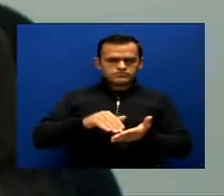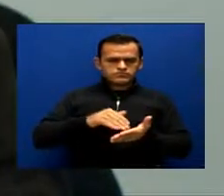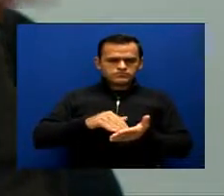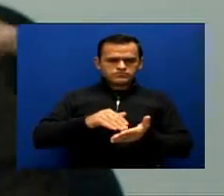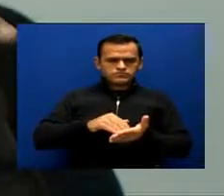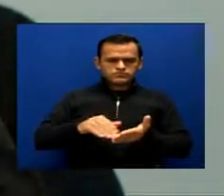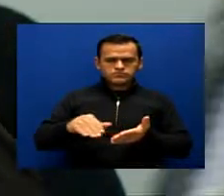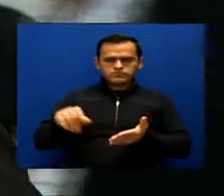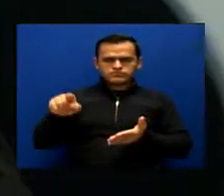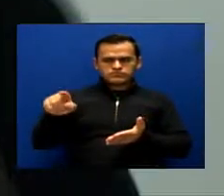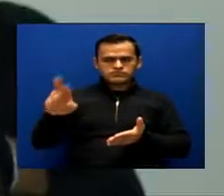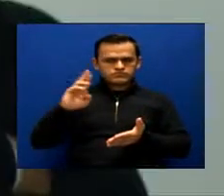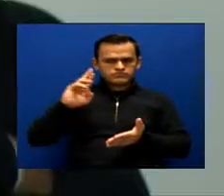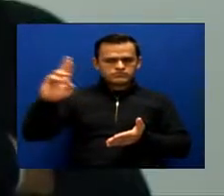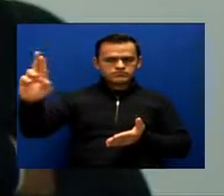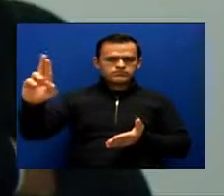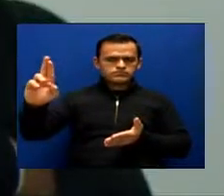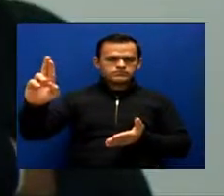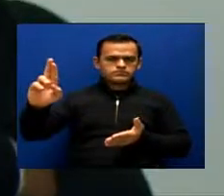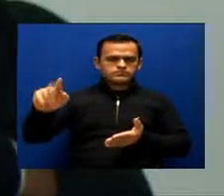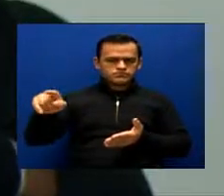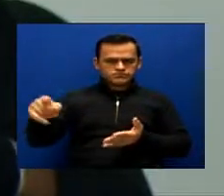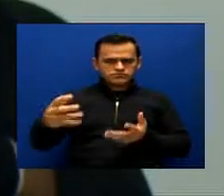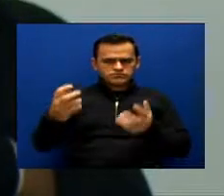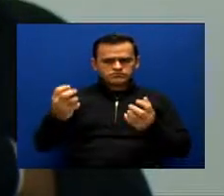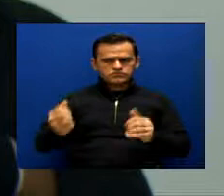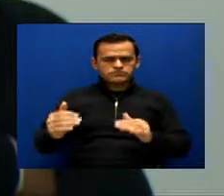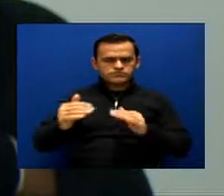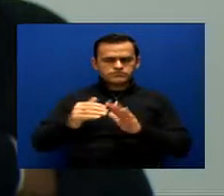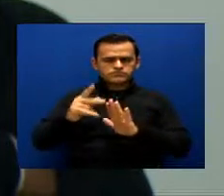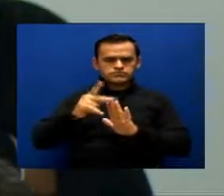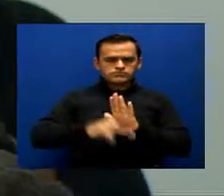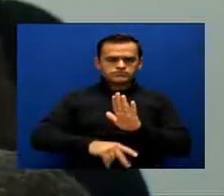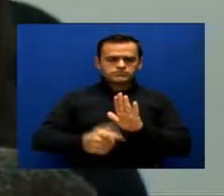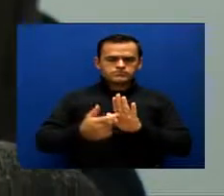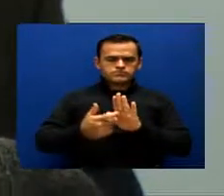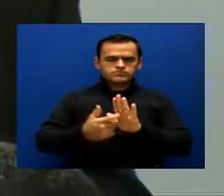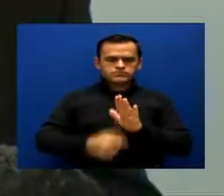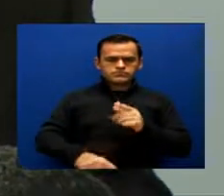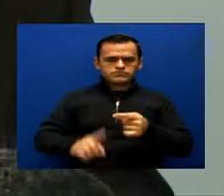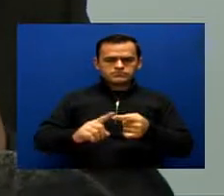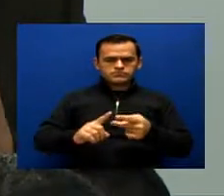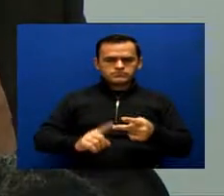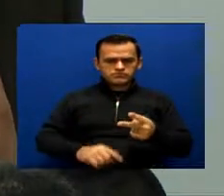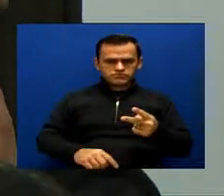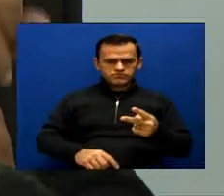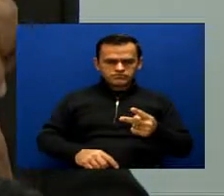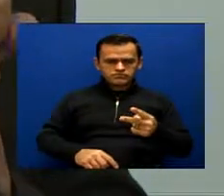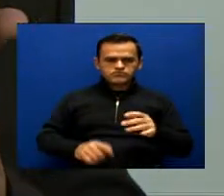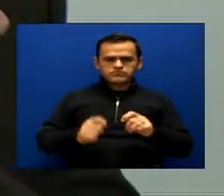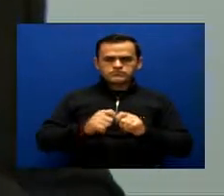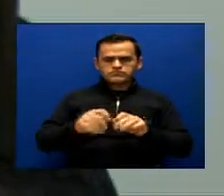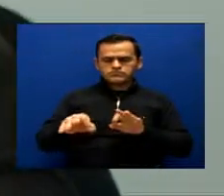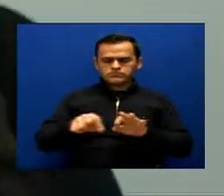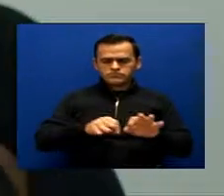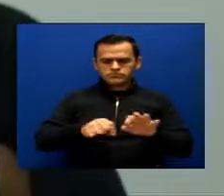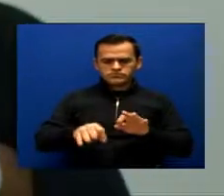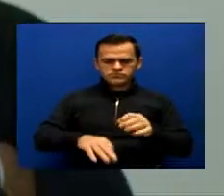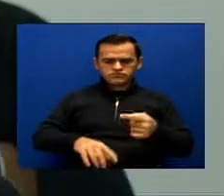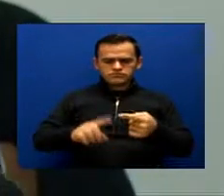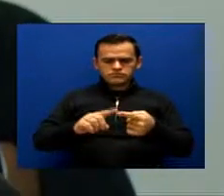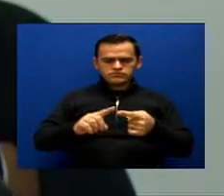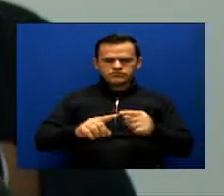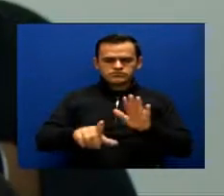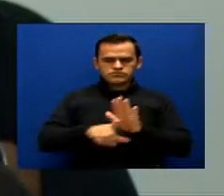pasta competente está de acordo com o projeto. Então, são duas exceções que nós estamos fazendo, quebrando